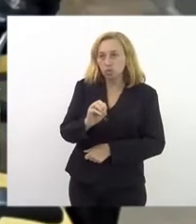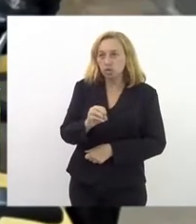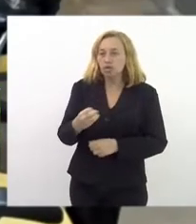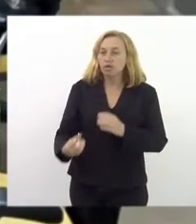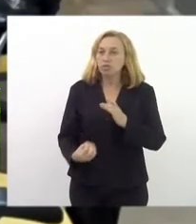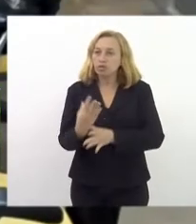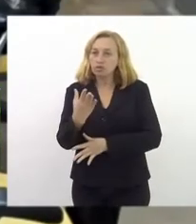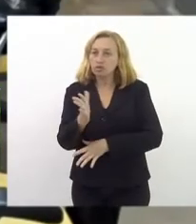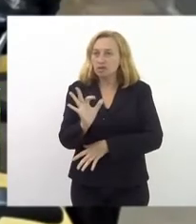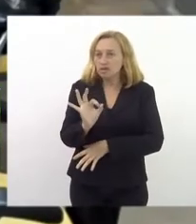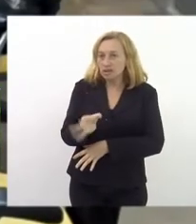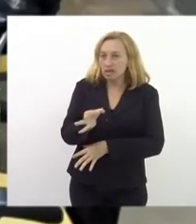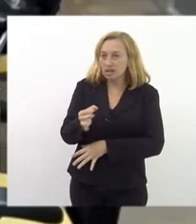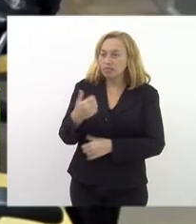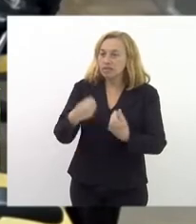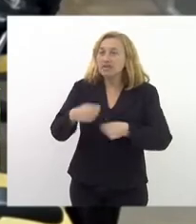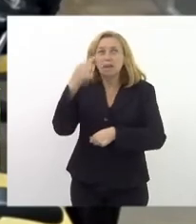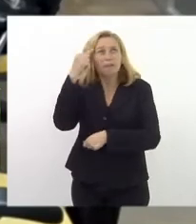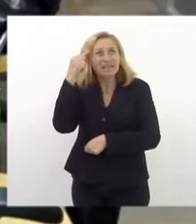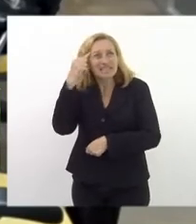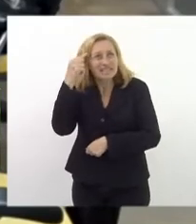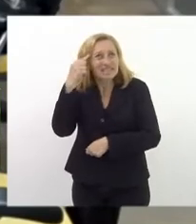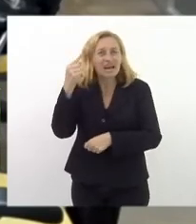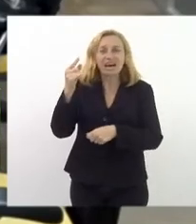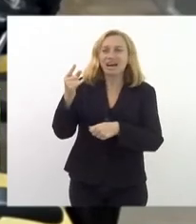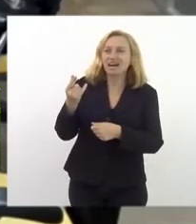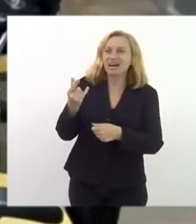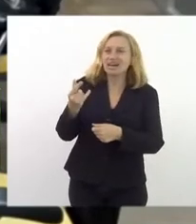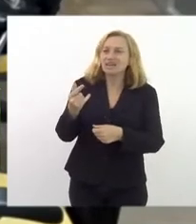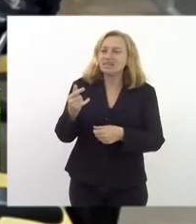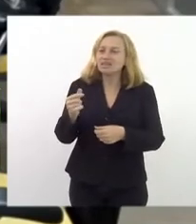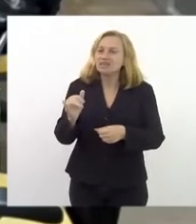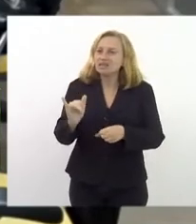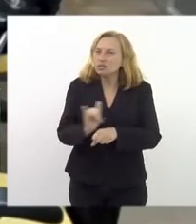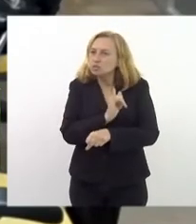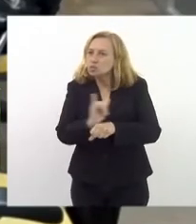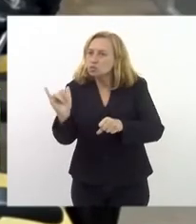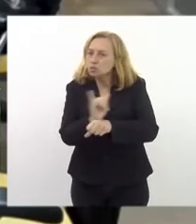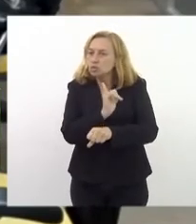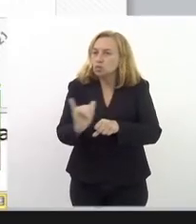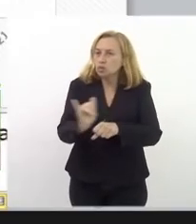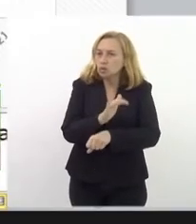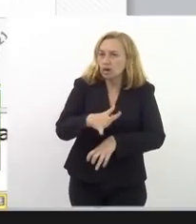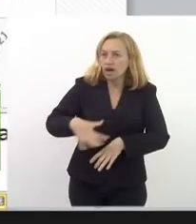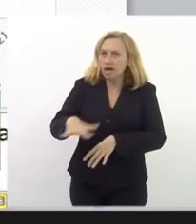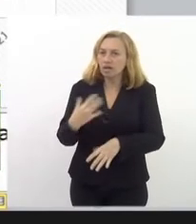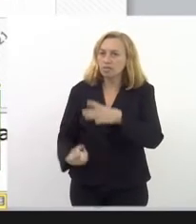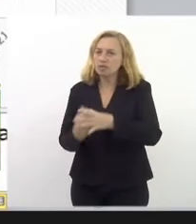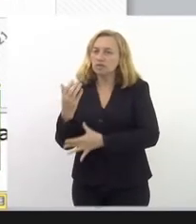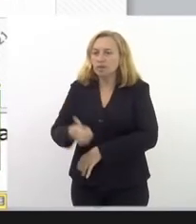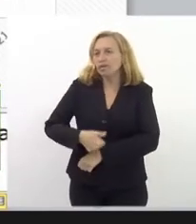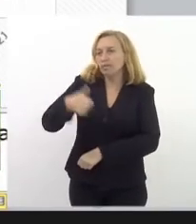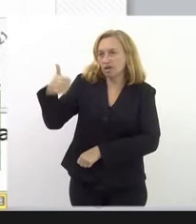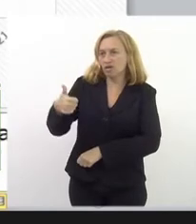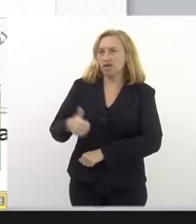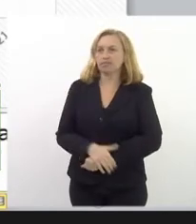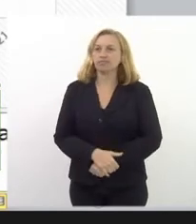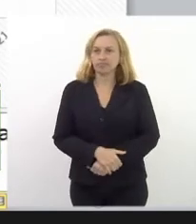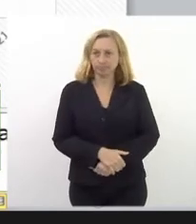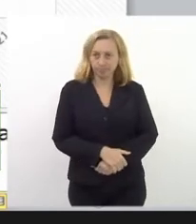oca, e a gente precisa adensar, precisa encadear o setor produtivo para que a gente possa melhorar as condições.